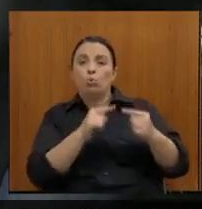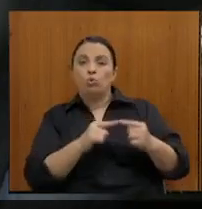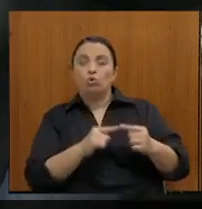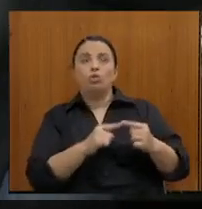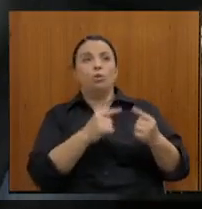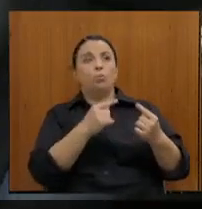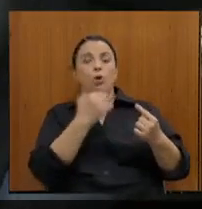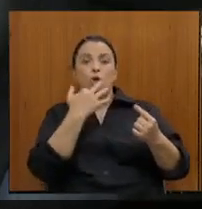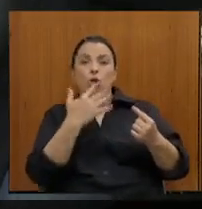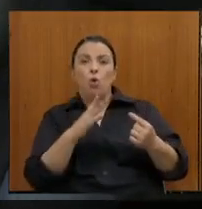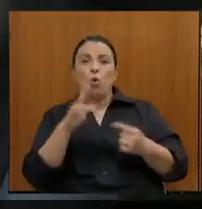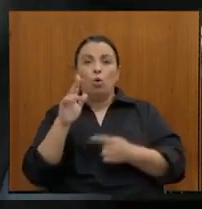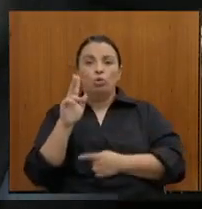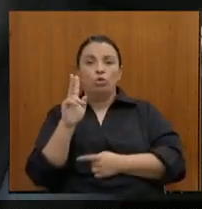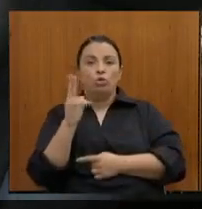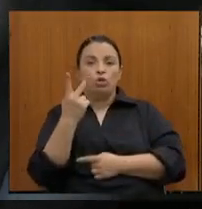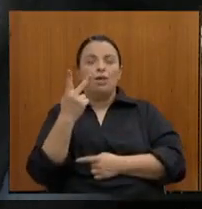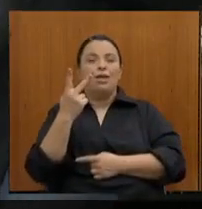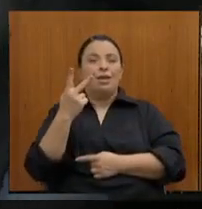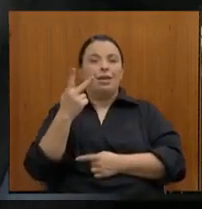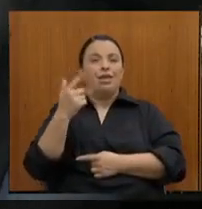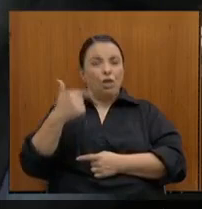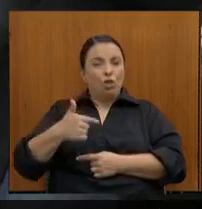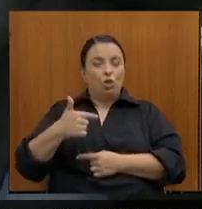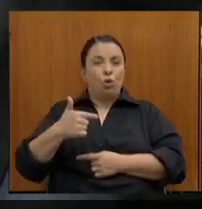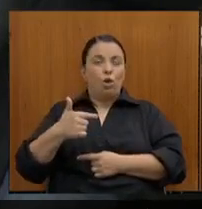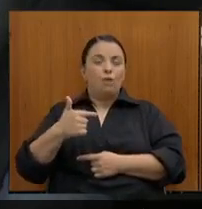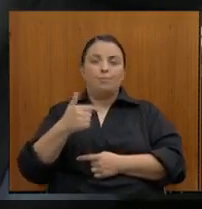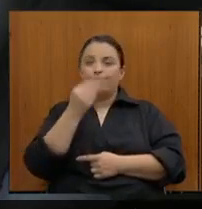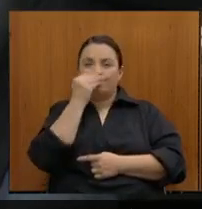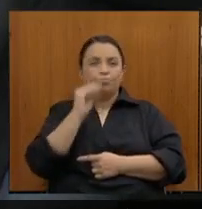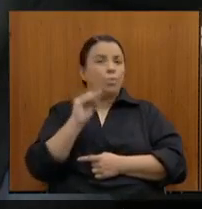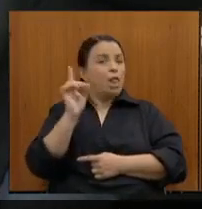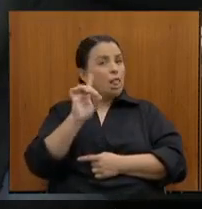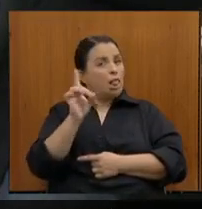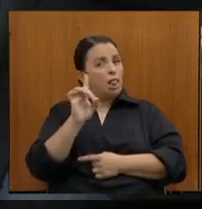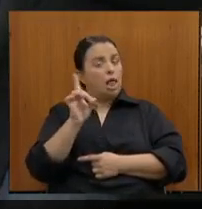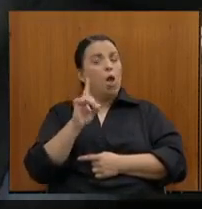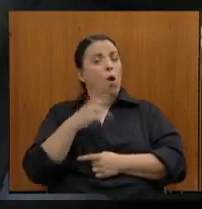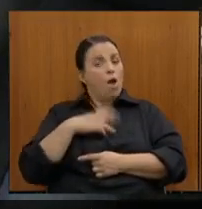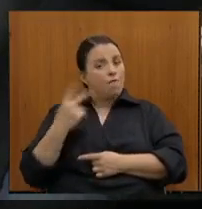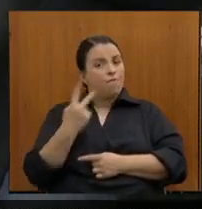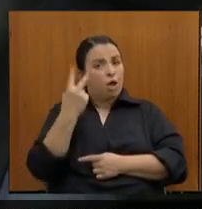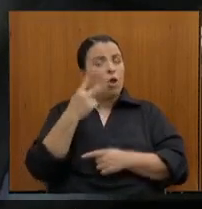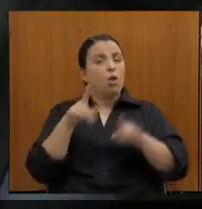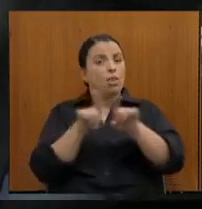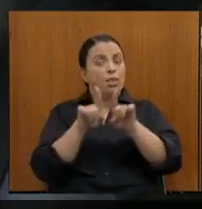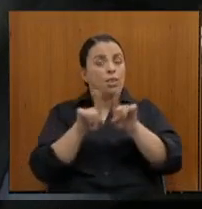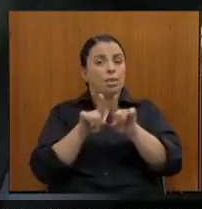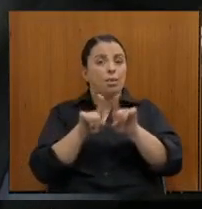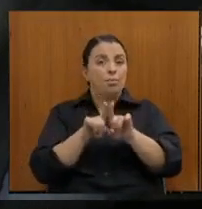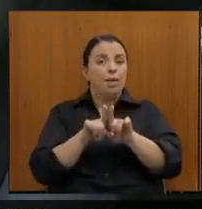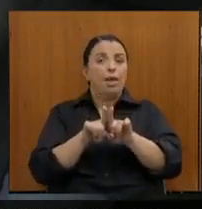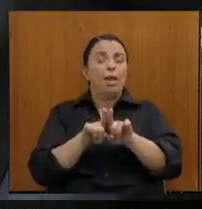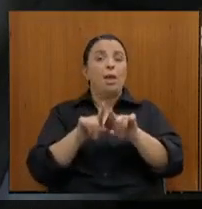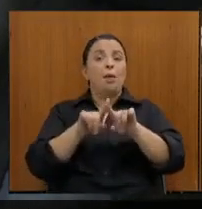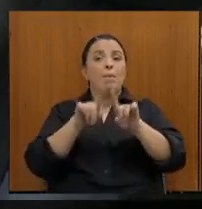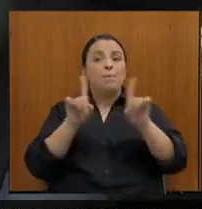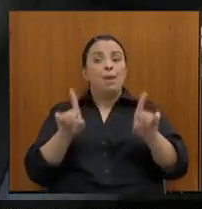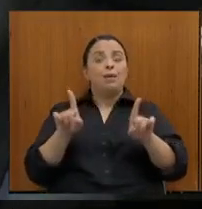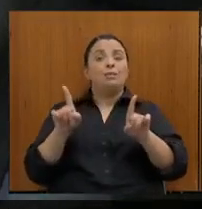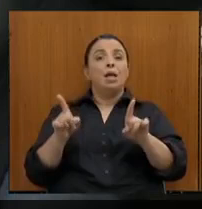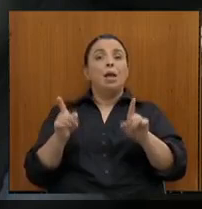cores de hidrogênio que de imediato permite avanços na utilização do